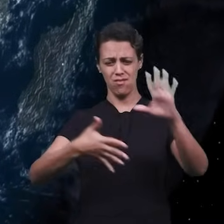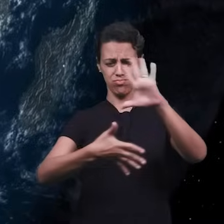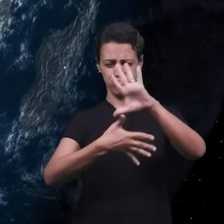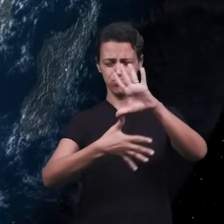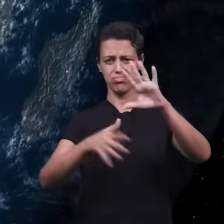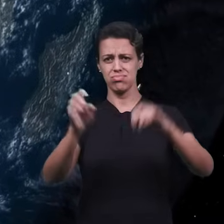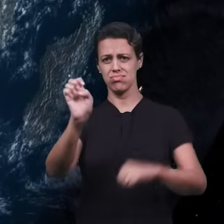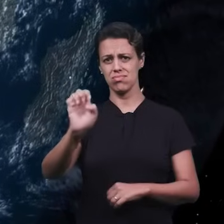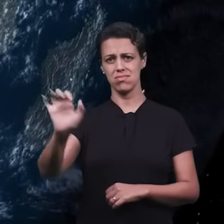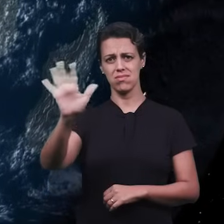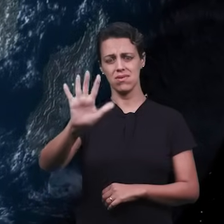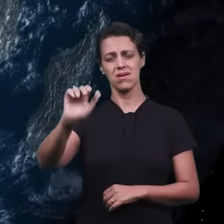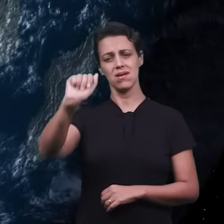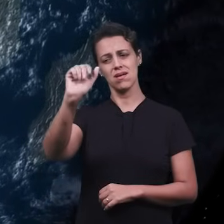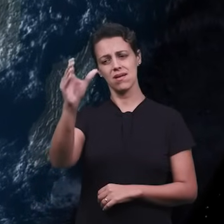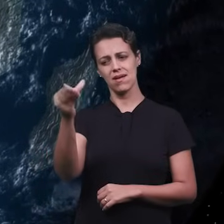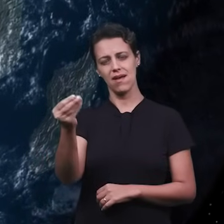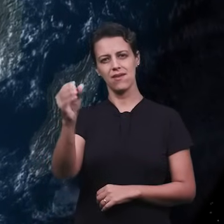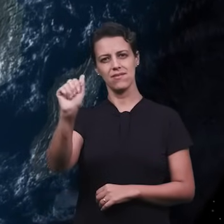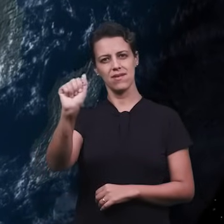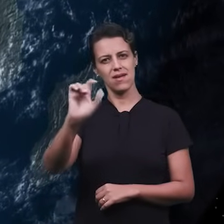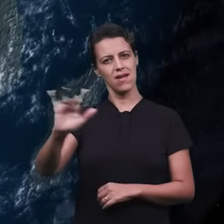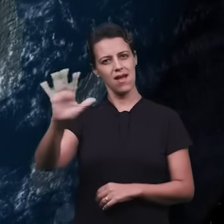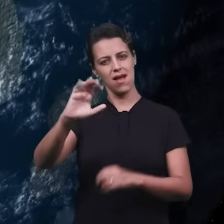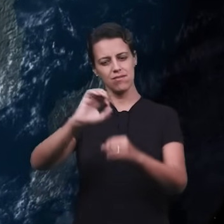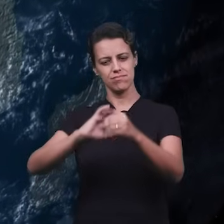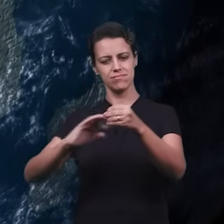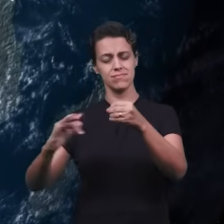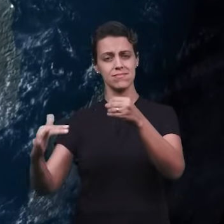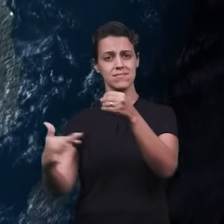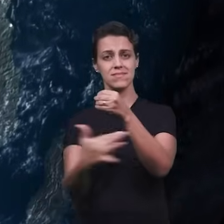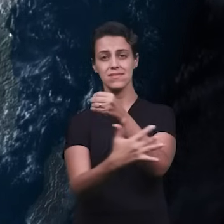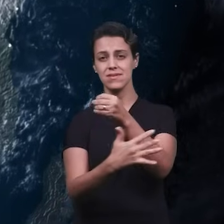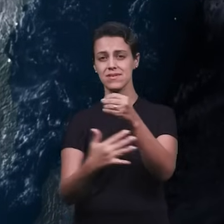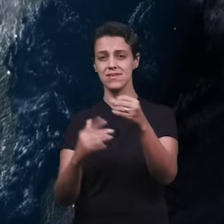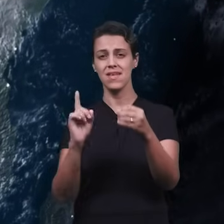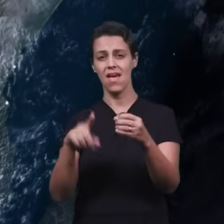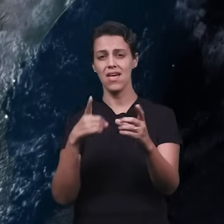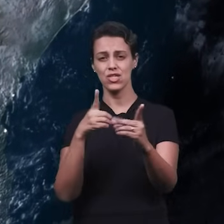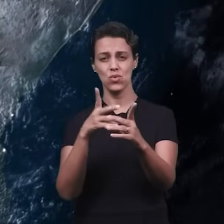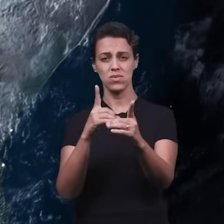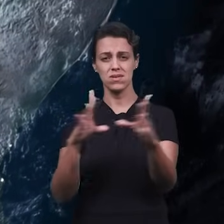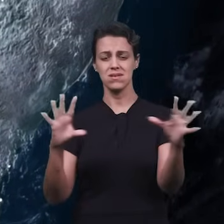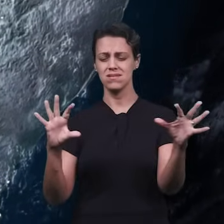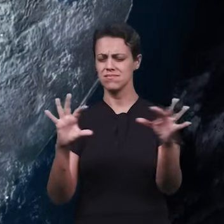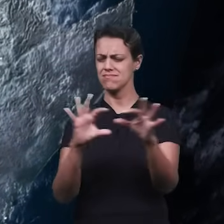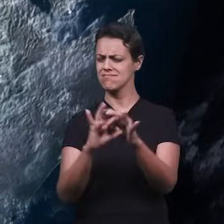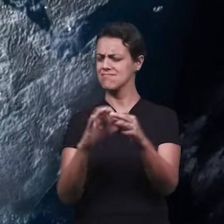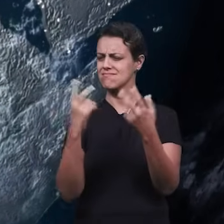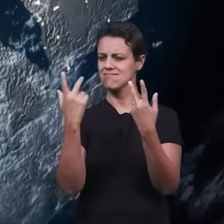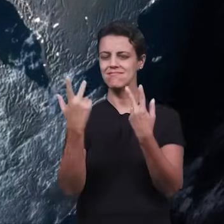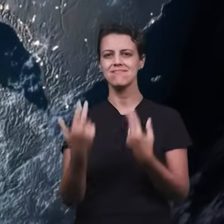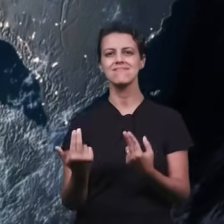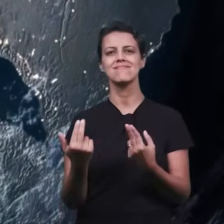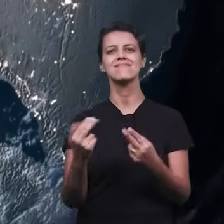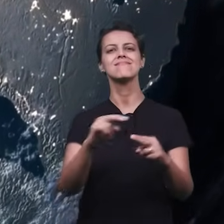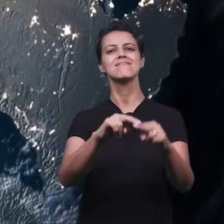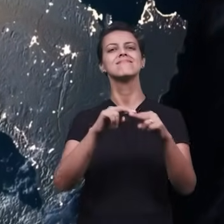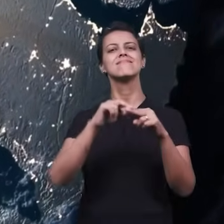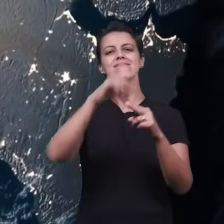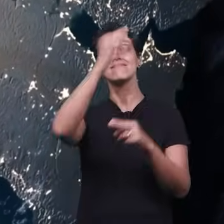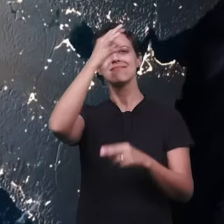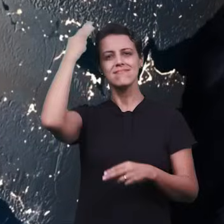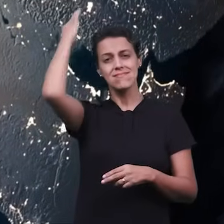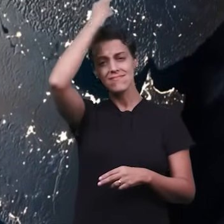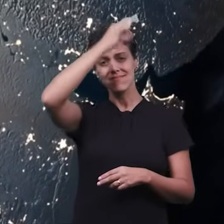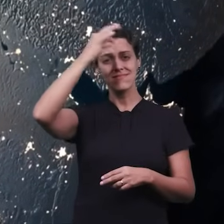nas 3 Américas, Europa, África, Ásia e Oceania, conectadas pela mesma doutrina, pela